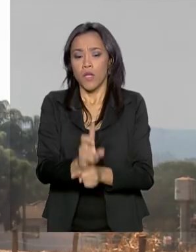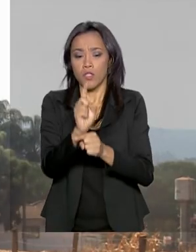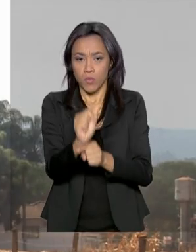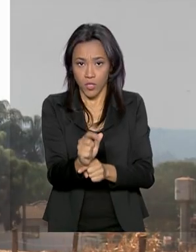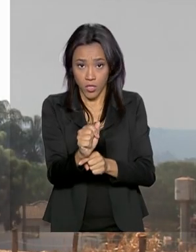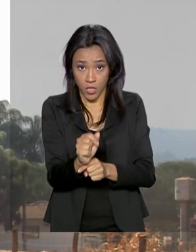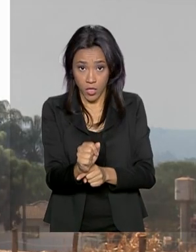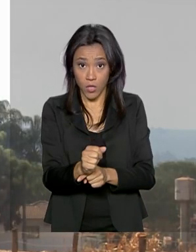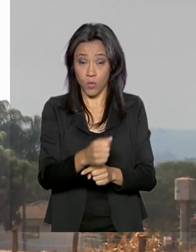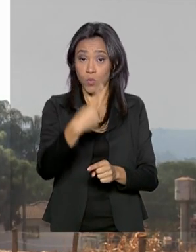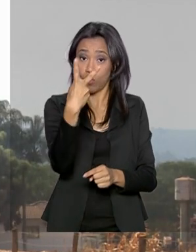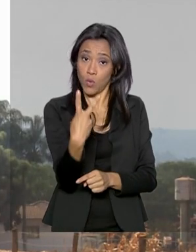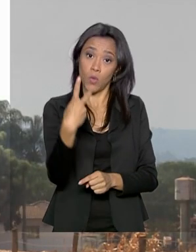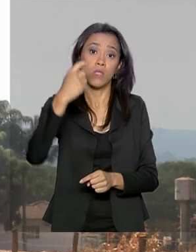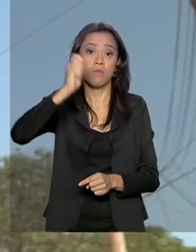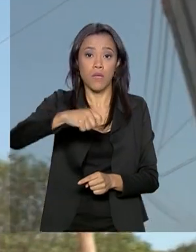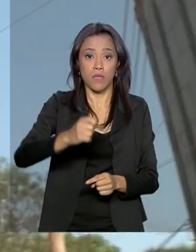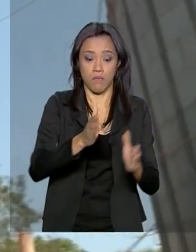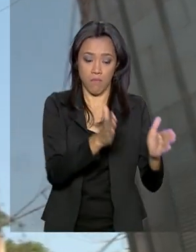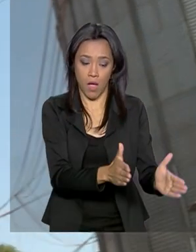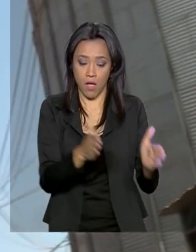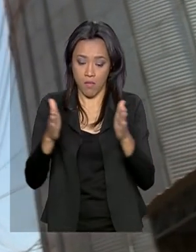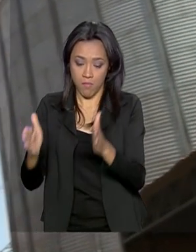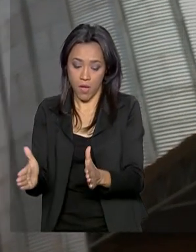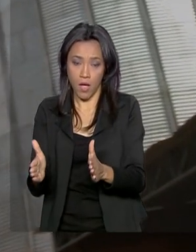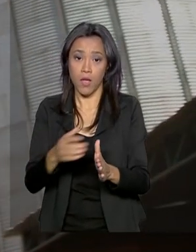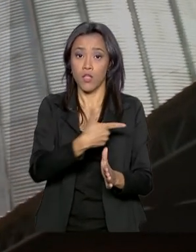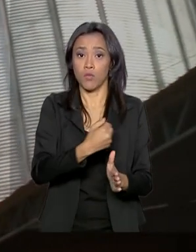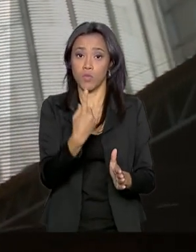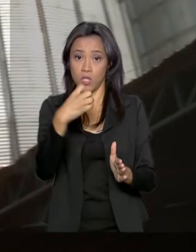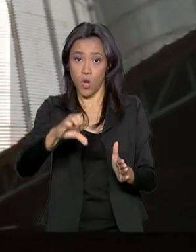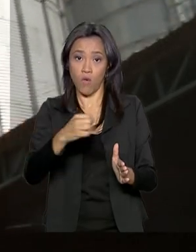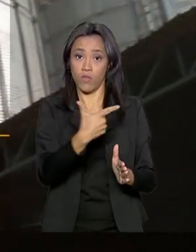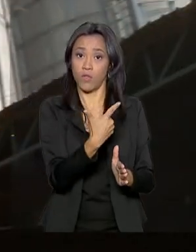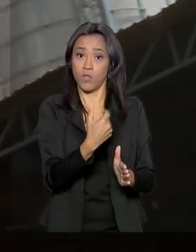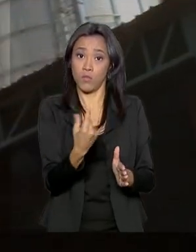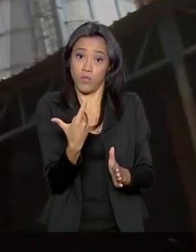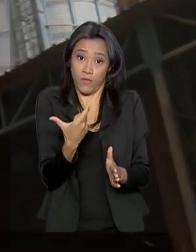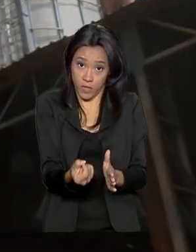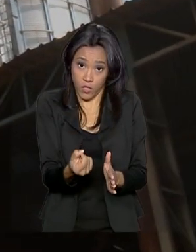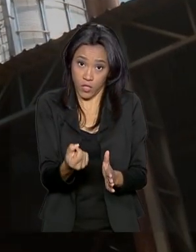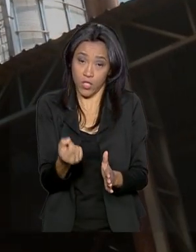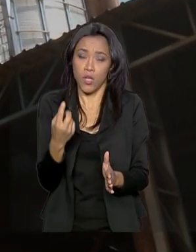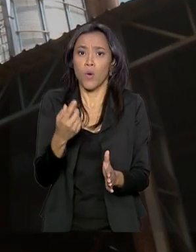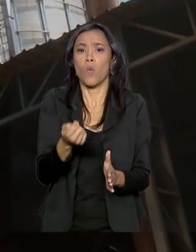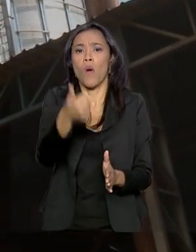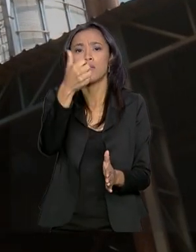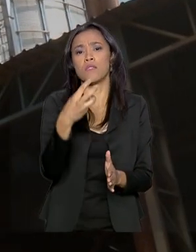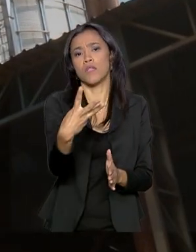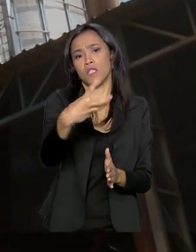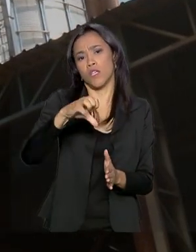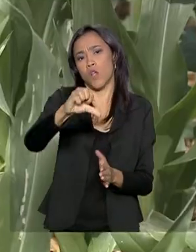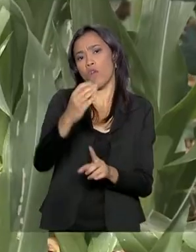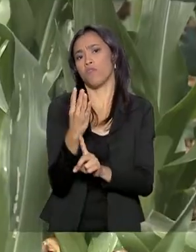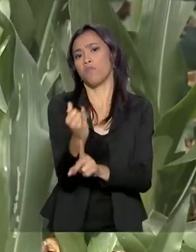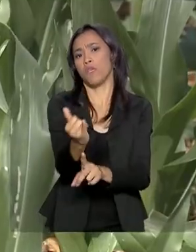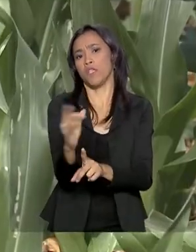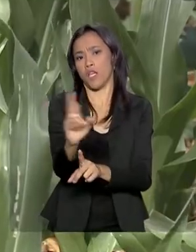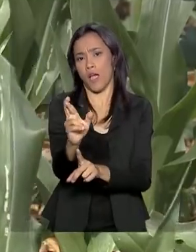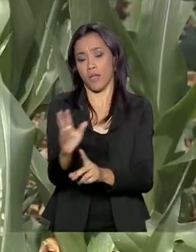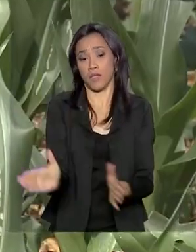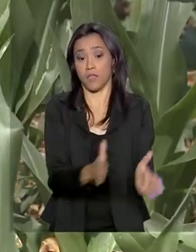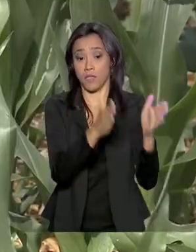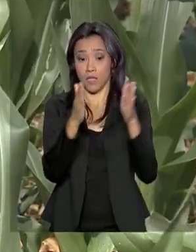nos dois primeiros meses da safra 2019/2020 foi de quase trinta e nove bilhões de reais